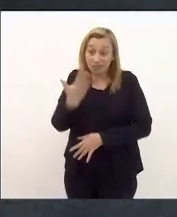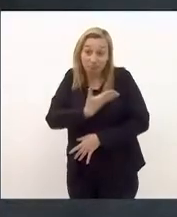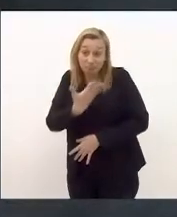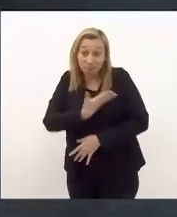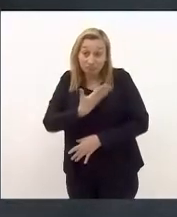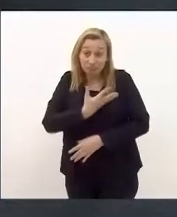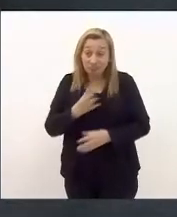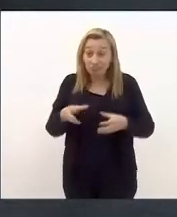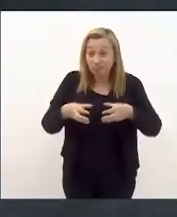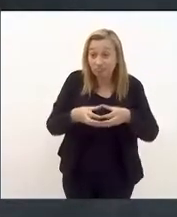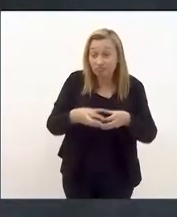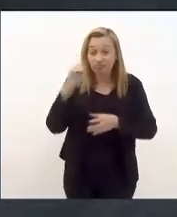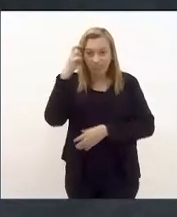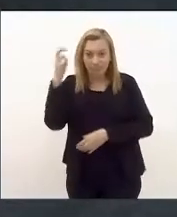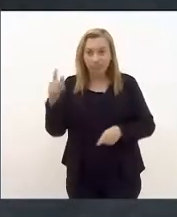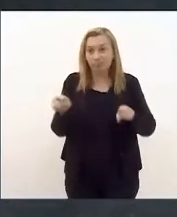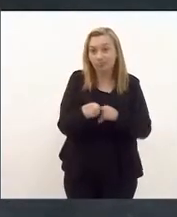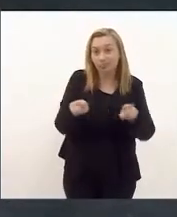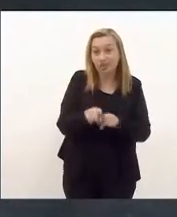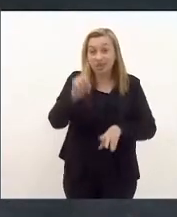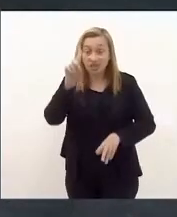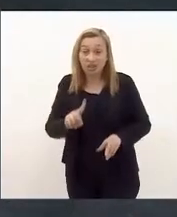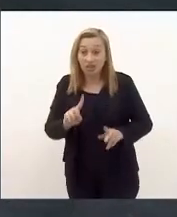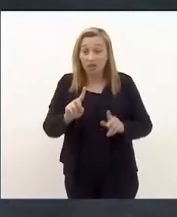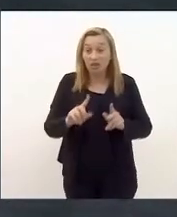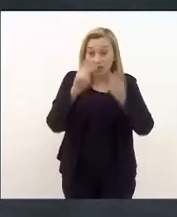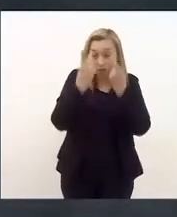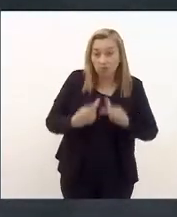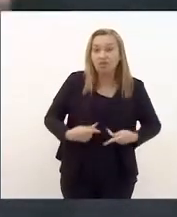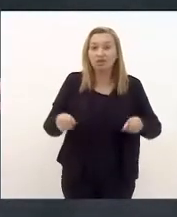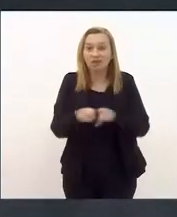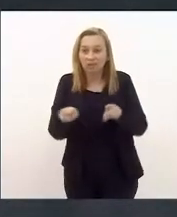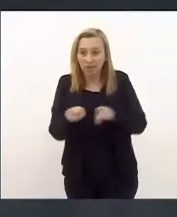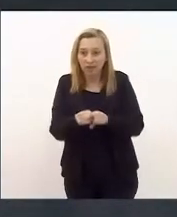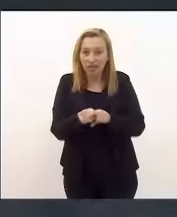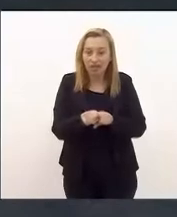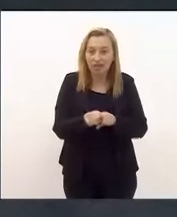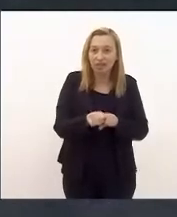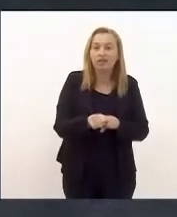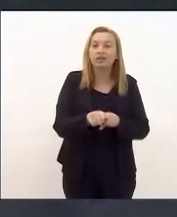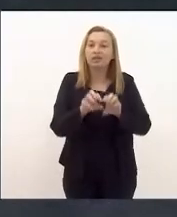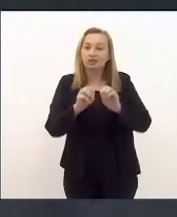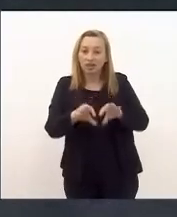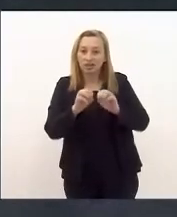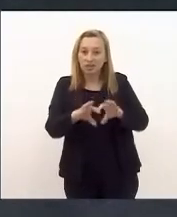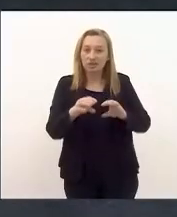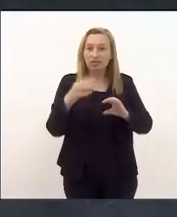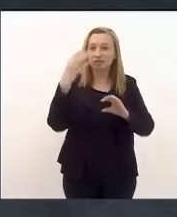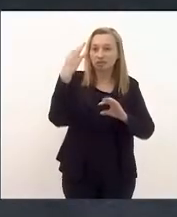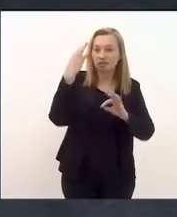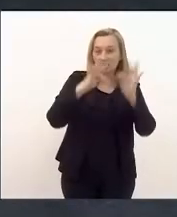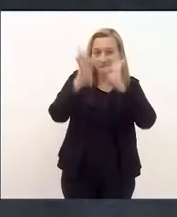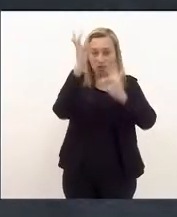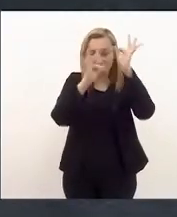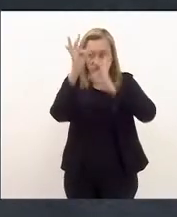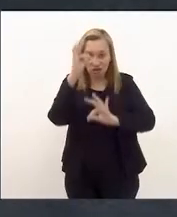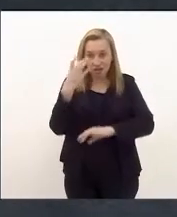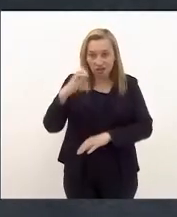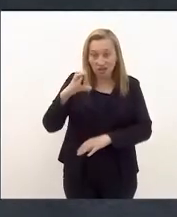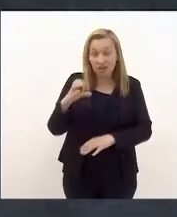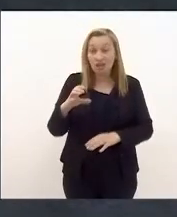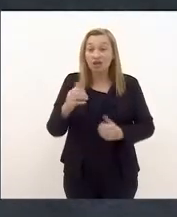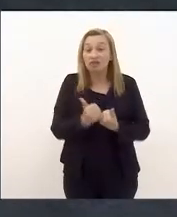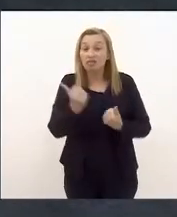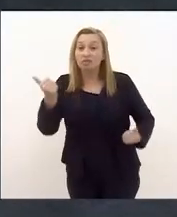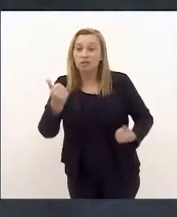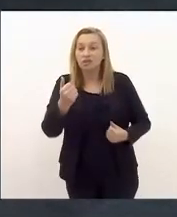Comissão de Cultura e também na Comissão de Direitos Humanos e também na Comissão de Educação e também na Comissão de Ciência e Tecnologia. E como vice-presidente da Comissão de